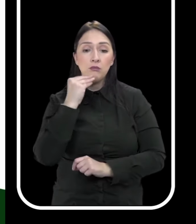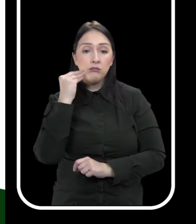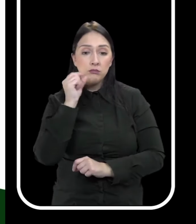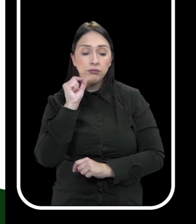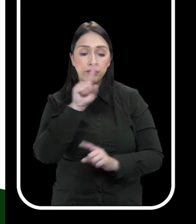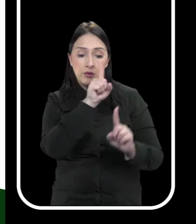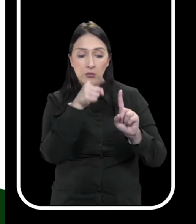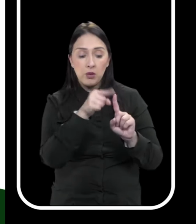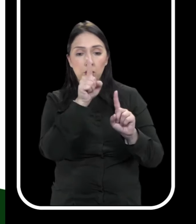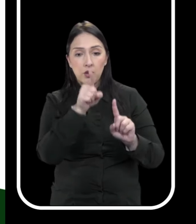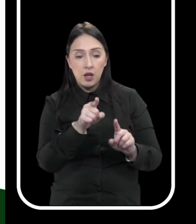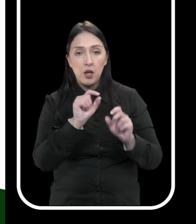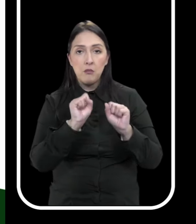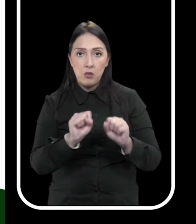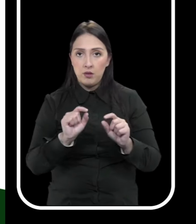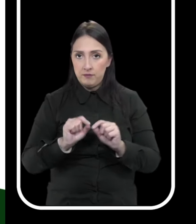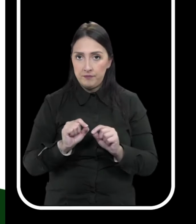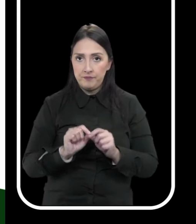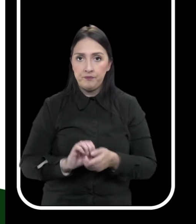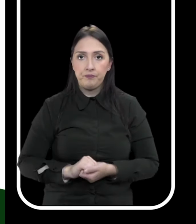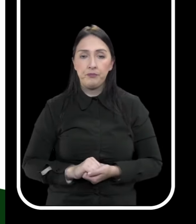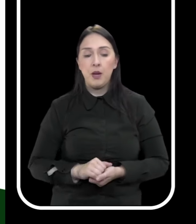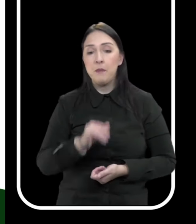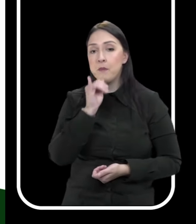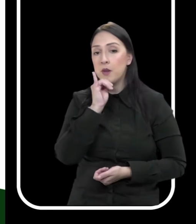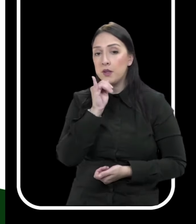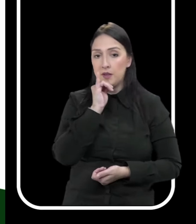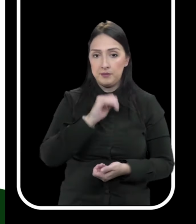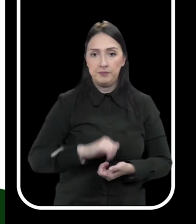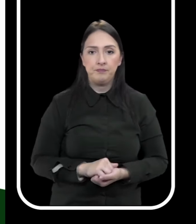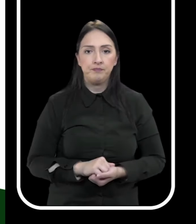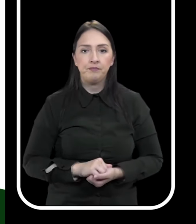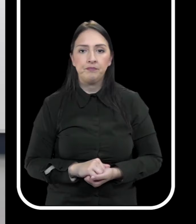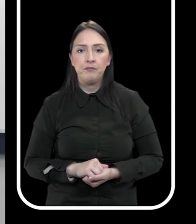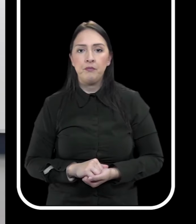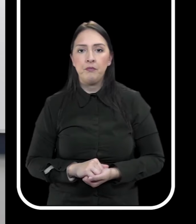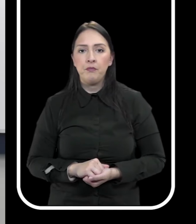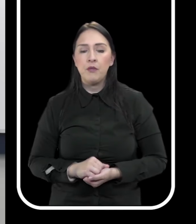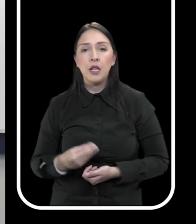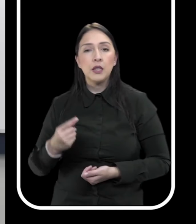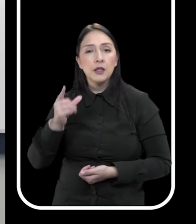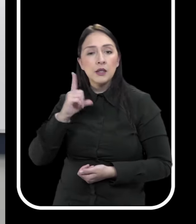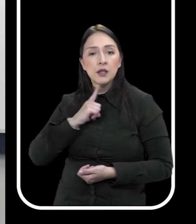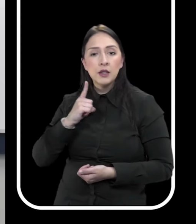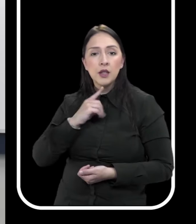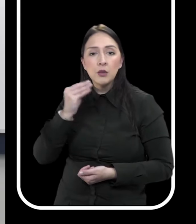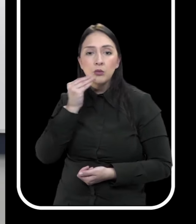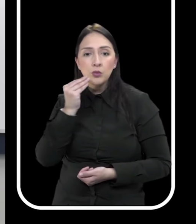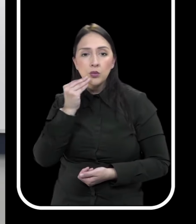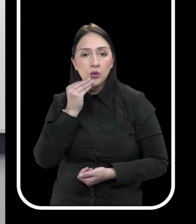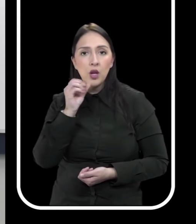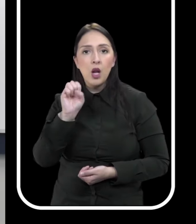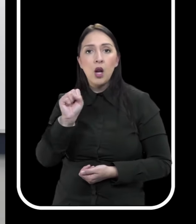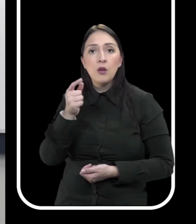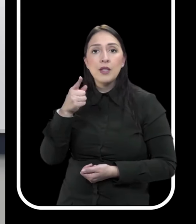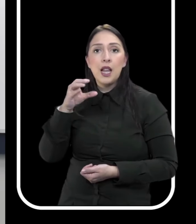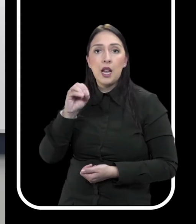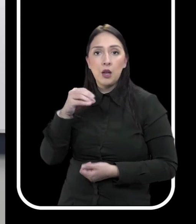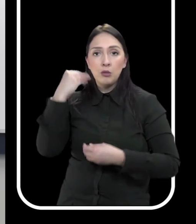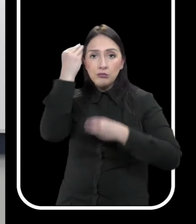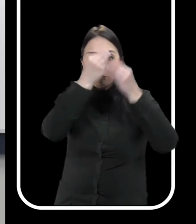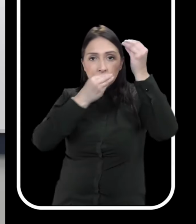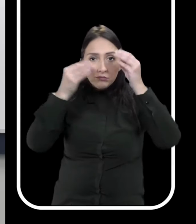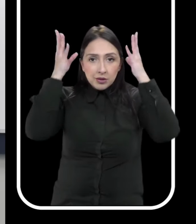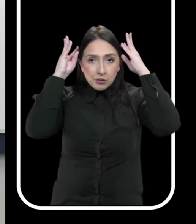uma simulação específica que eu faça. Tá? Aqui, por exemplo, nós estamos simulando um salão de cabeleireiros,